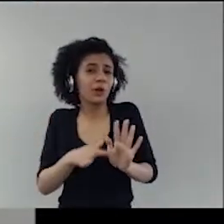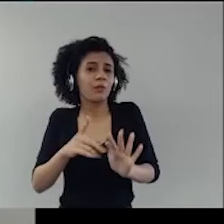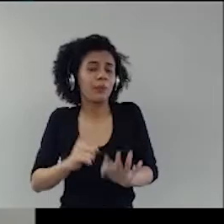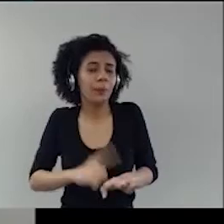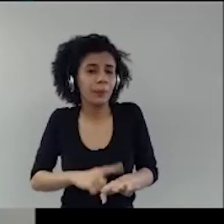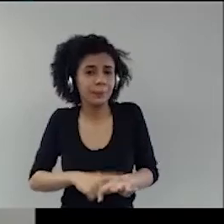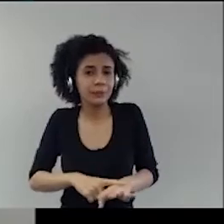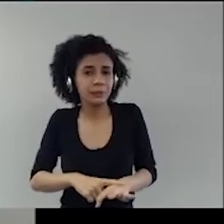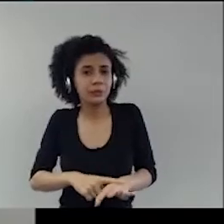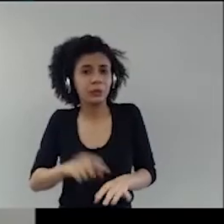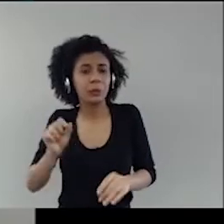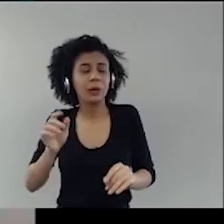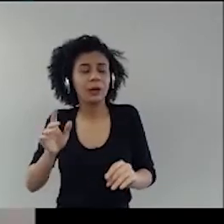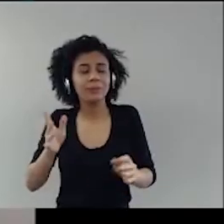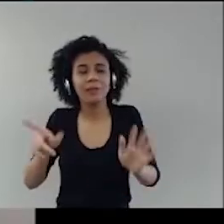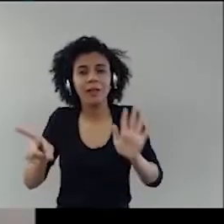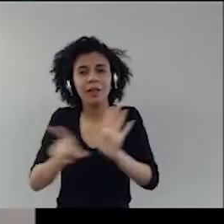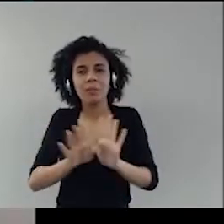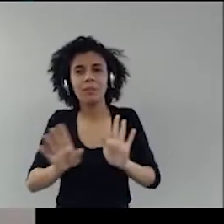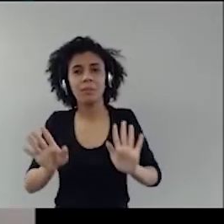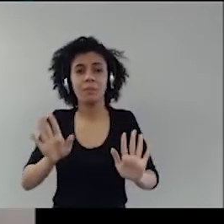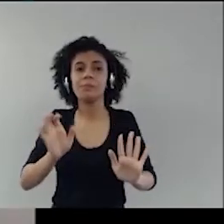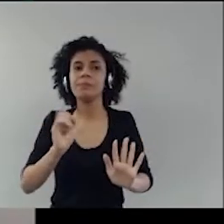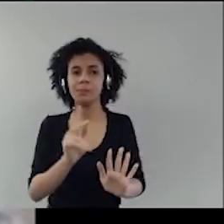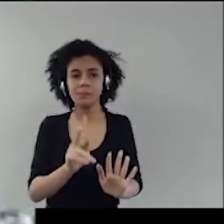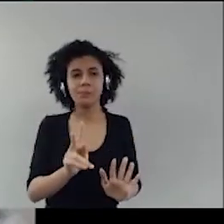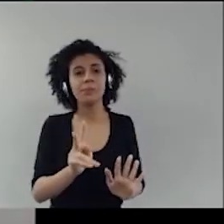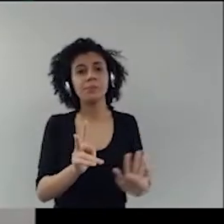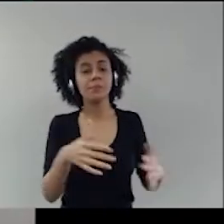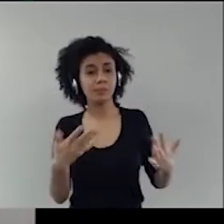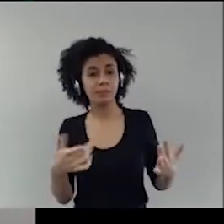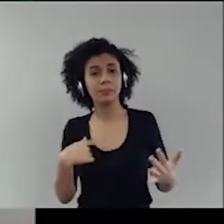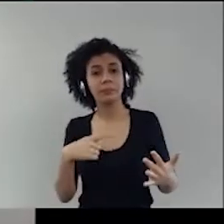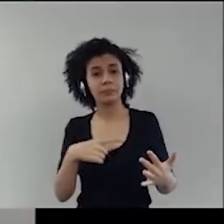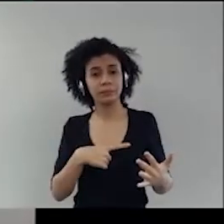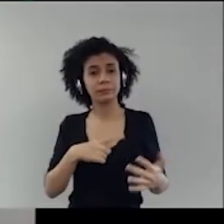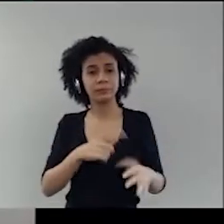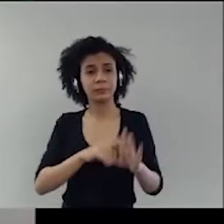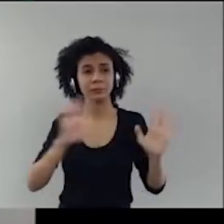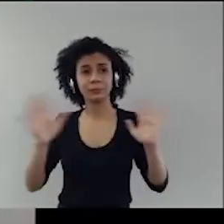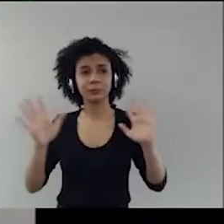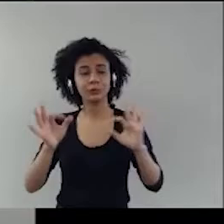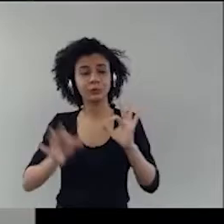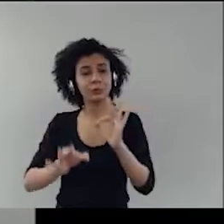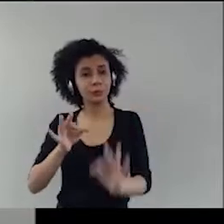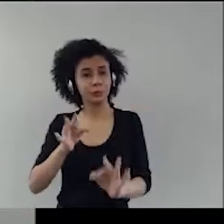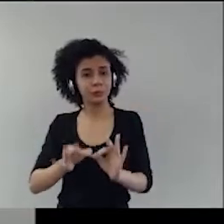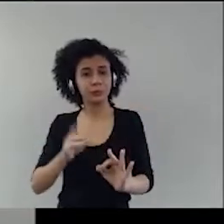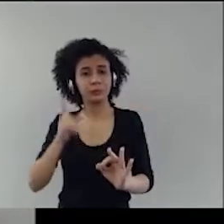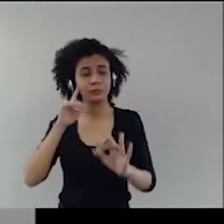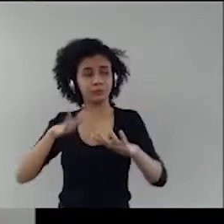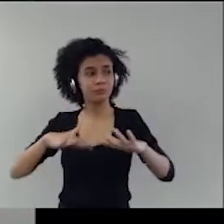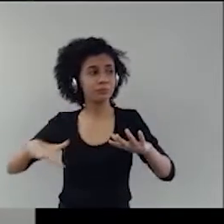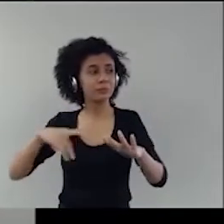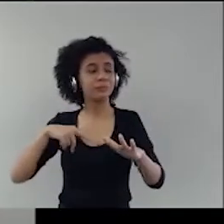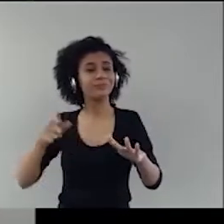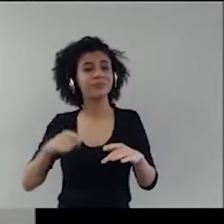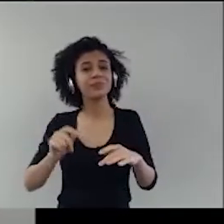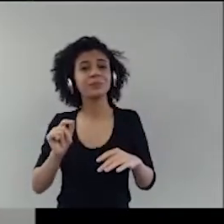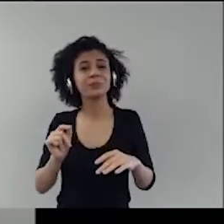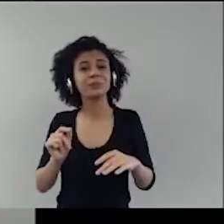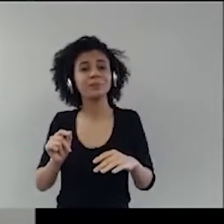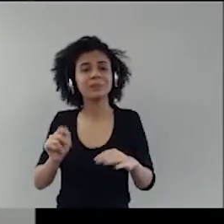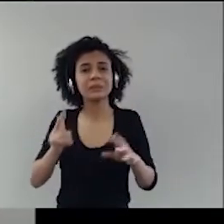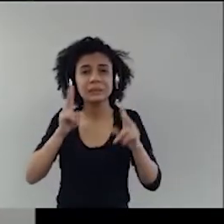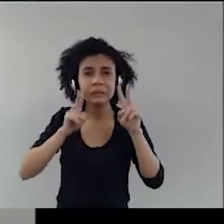é relativização dessa lei. Muito bem, então nós temos um cenário jurídico, e temos um cenário jurídico que precisa ser